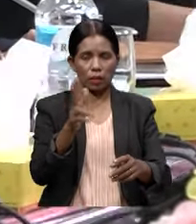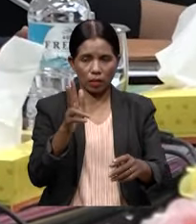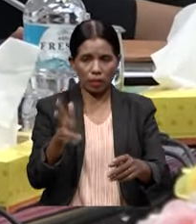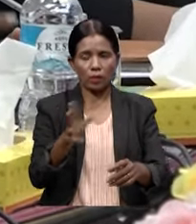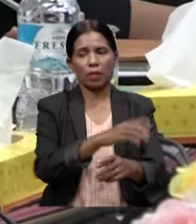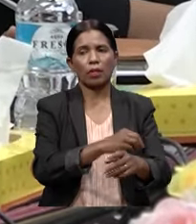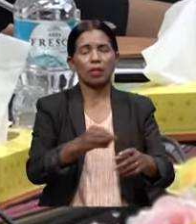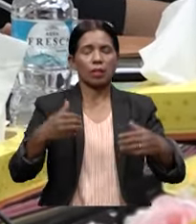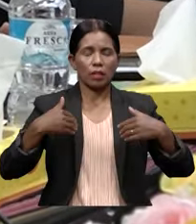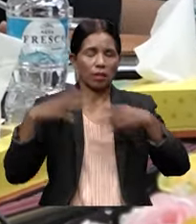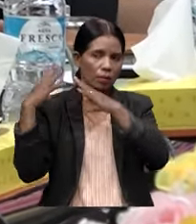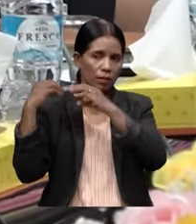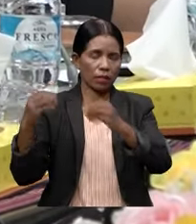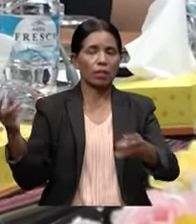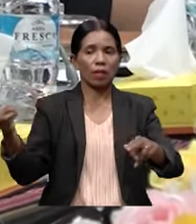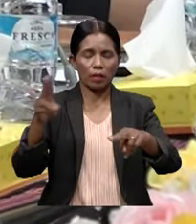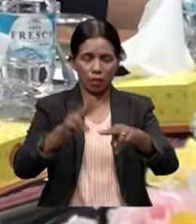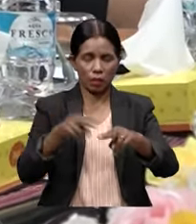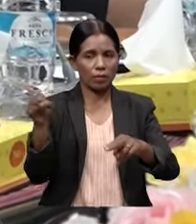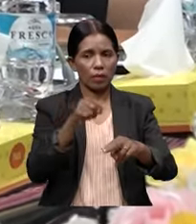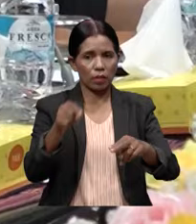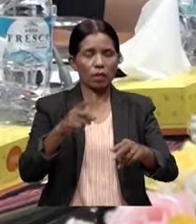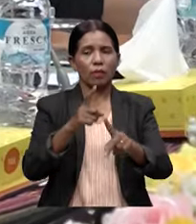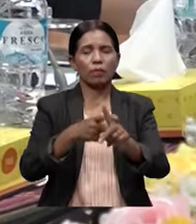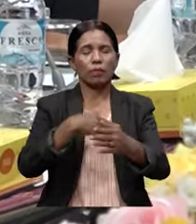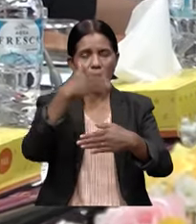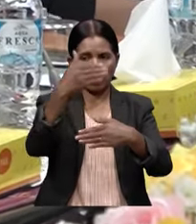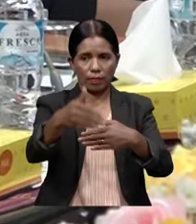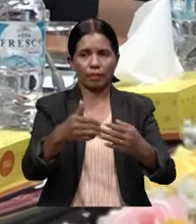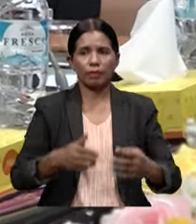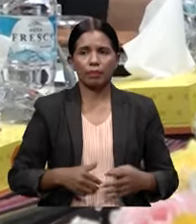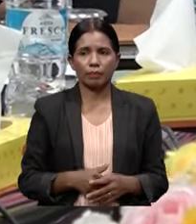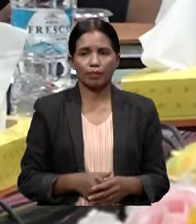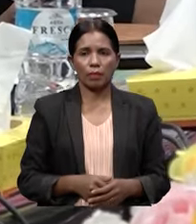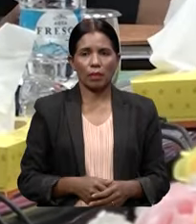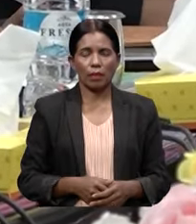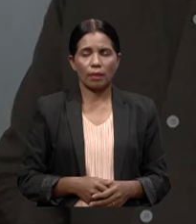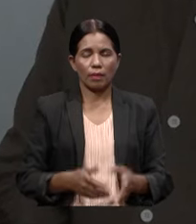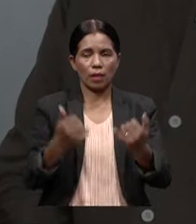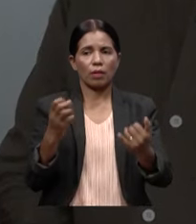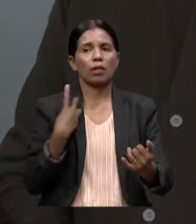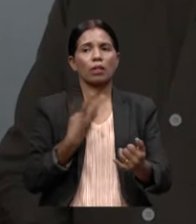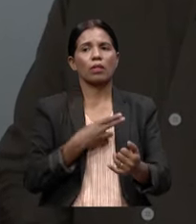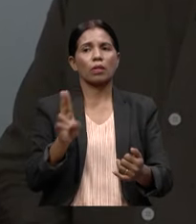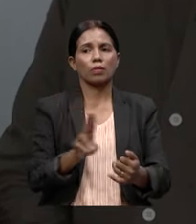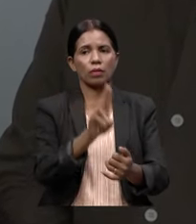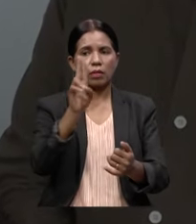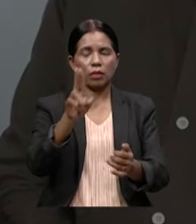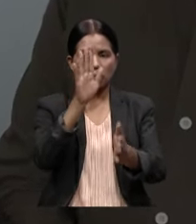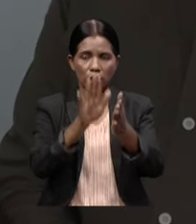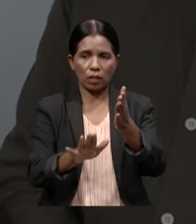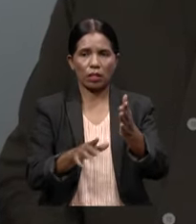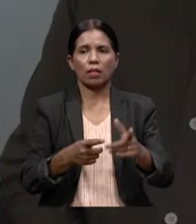no ia esperança cata se aumenta nia procento e a fulan hira turmai. Agora o Rauk não vê que executa, né, se kik, mas